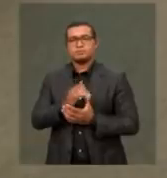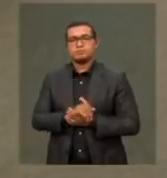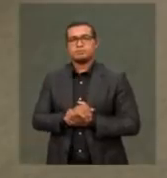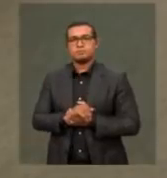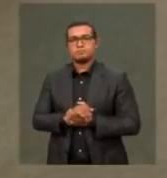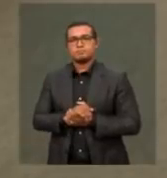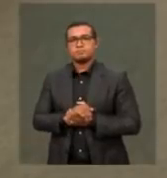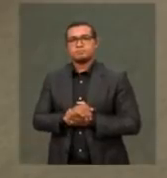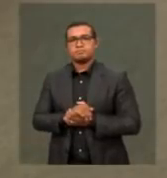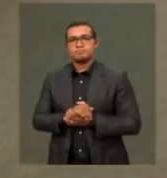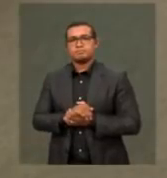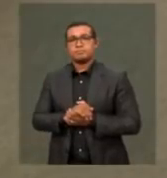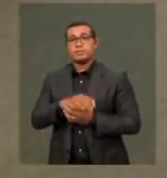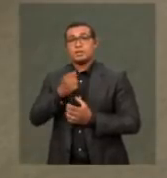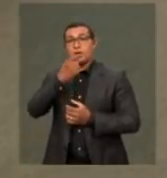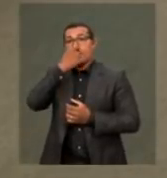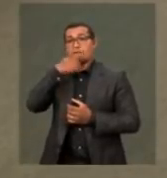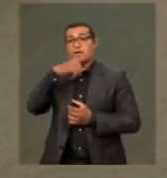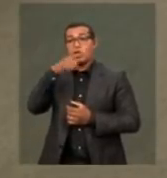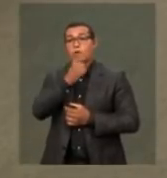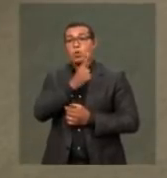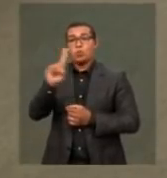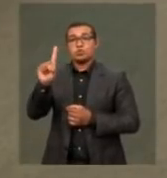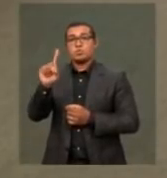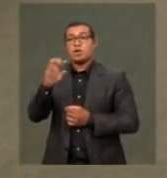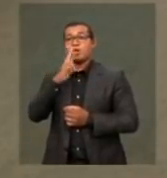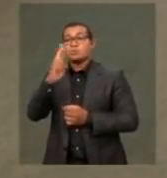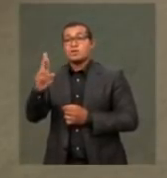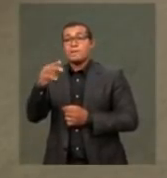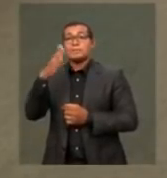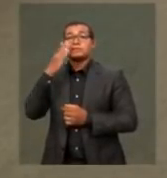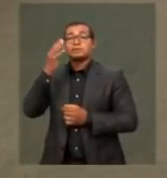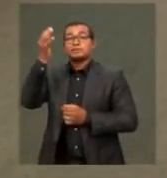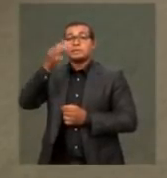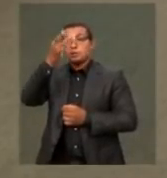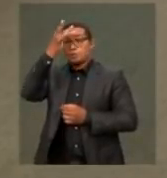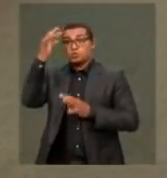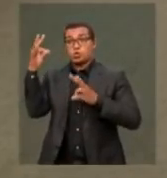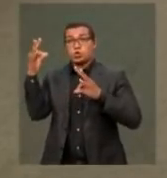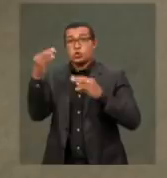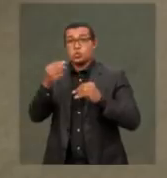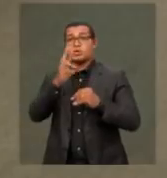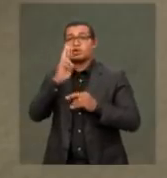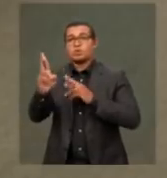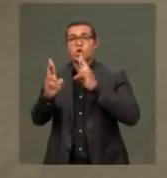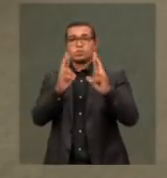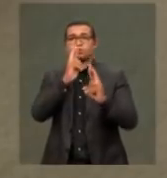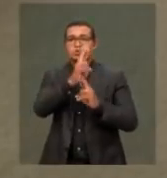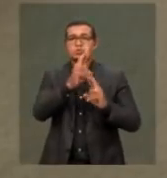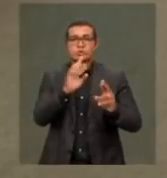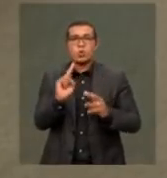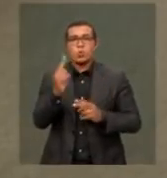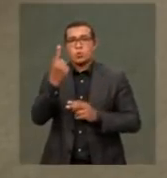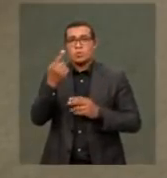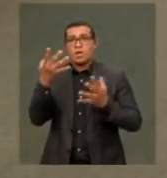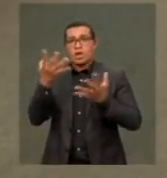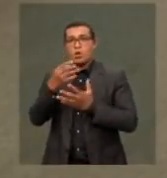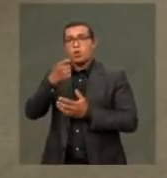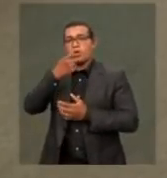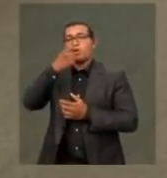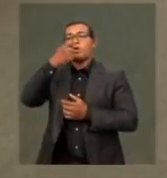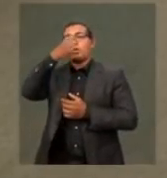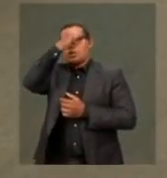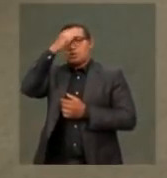se o ariel vai ser o último a responder para garantir que todos respondam a uma pergunta por favor a pergunta agora andré moreira